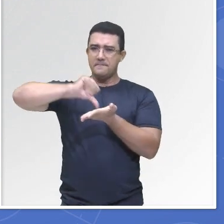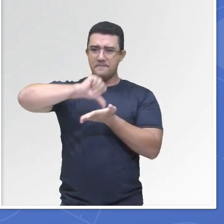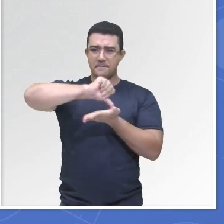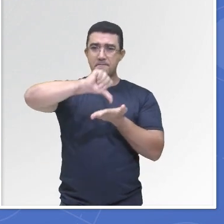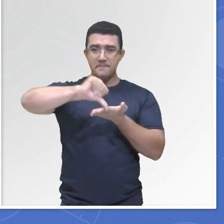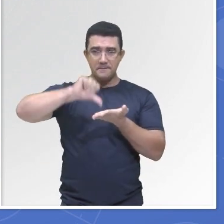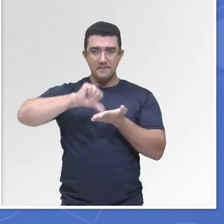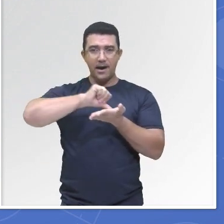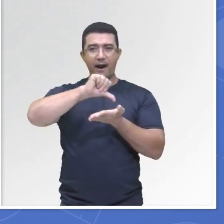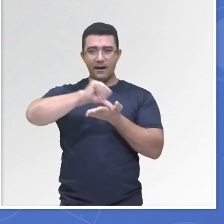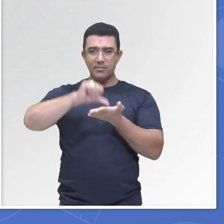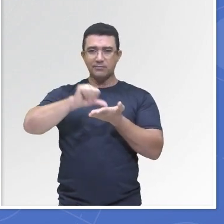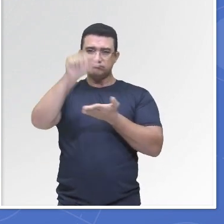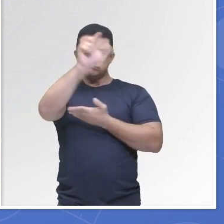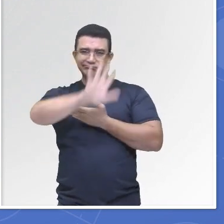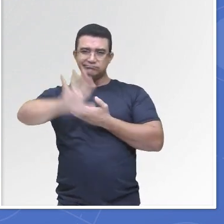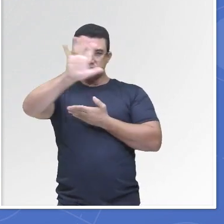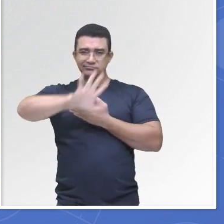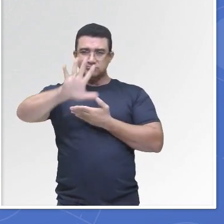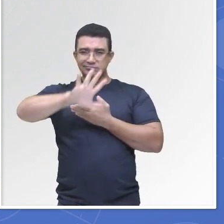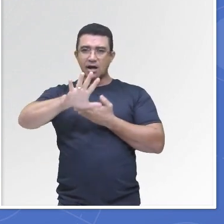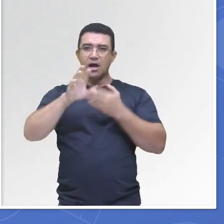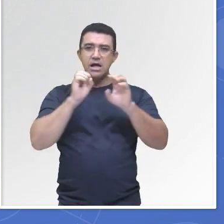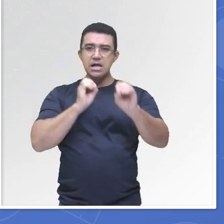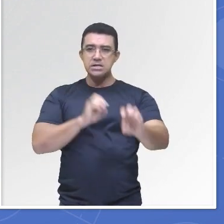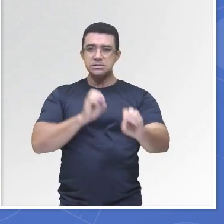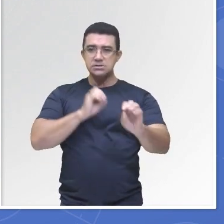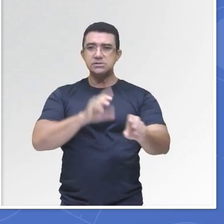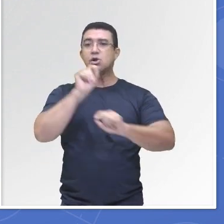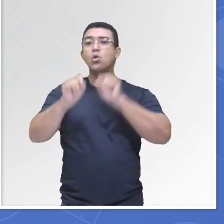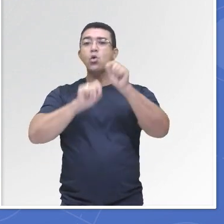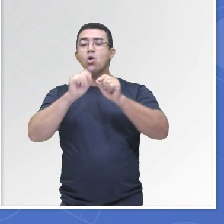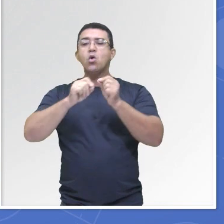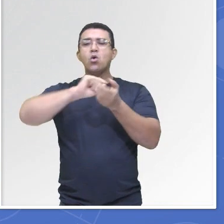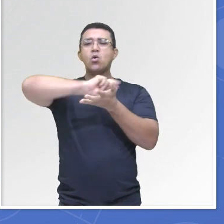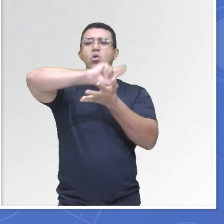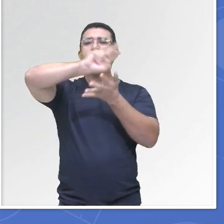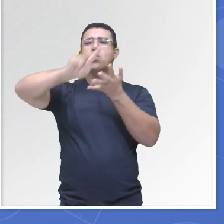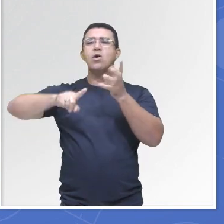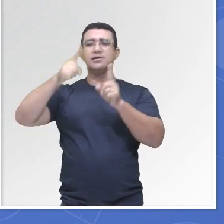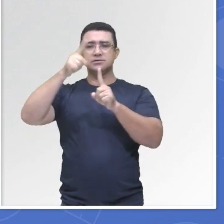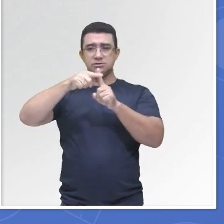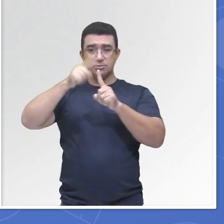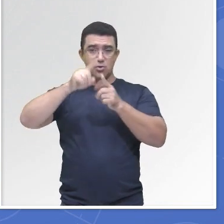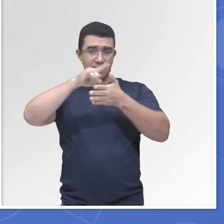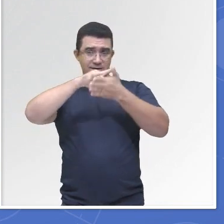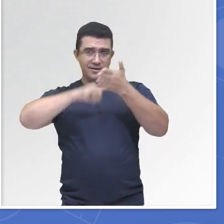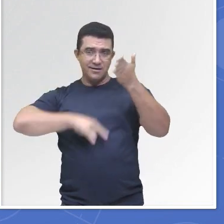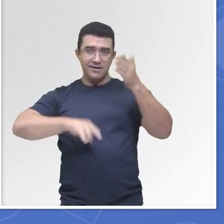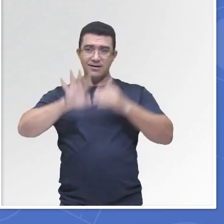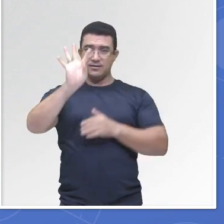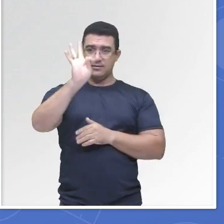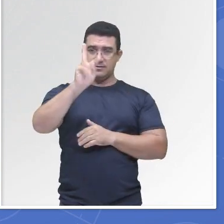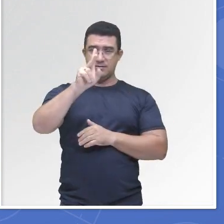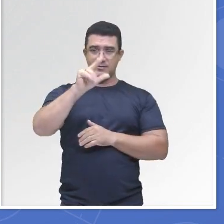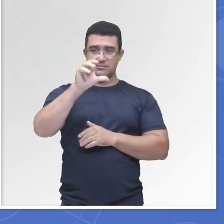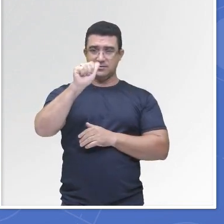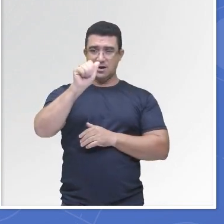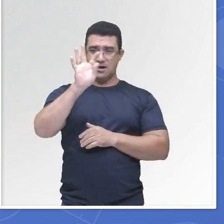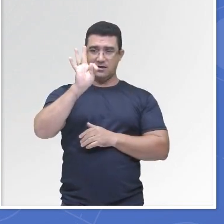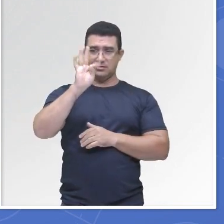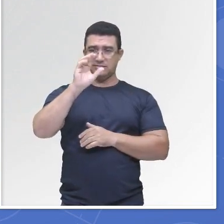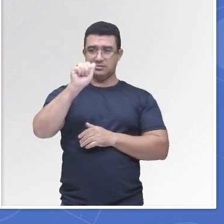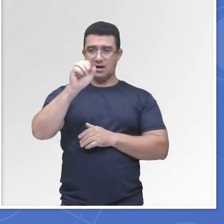que a gente vai ver mais adiante, tá? A gente resgata ele mais à frente. porque a gente vai ver que essa questão da União Ibérica,